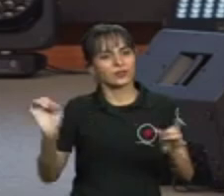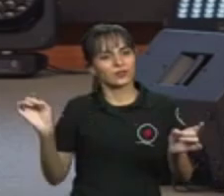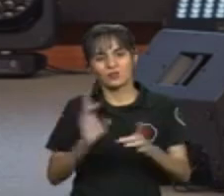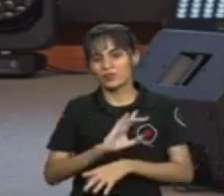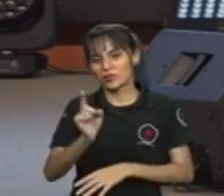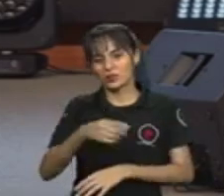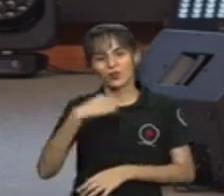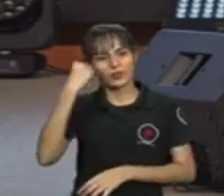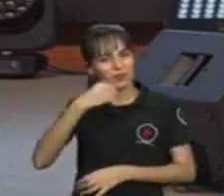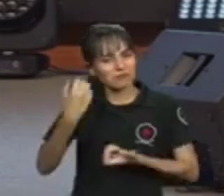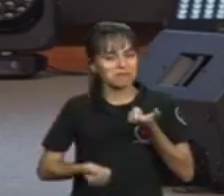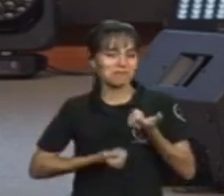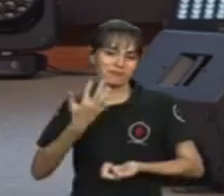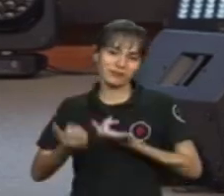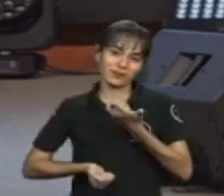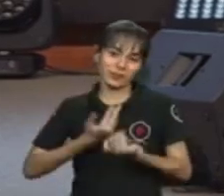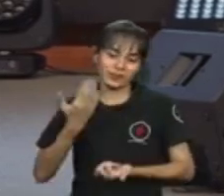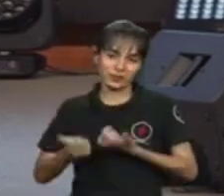preparada para viver o avivamento.